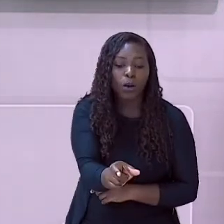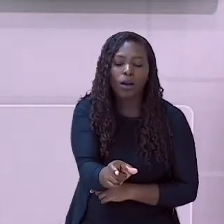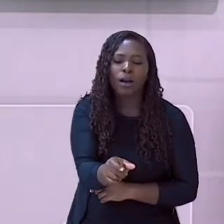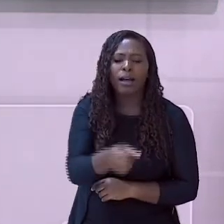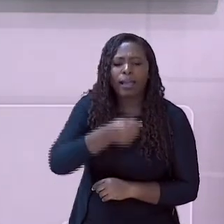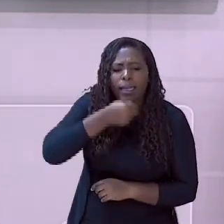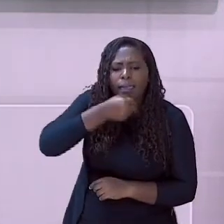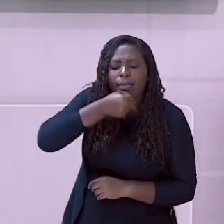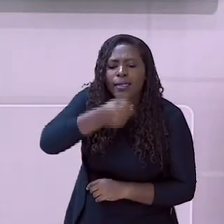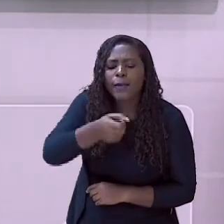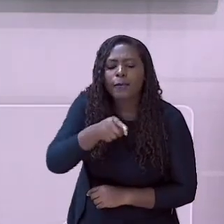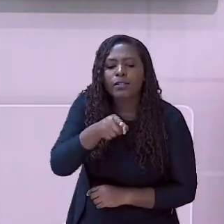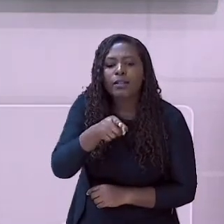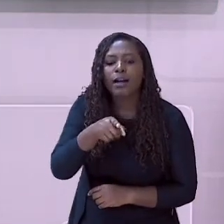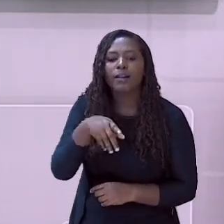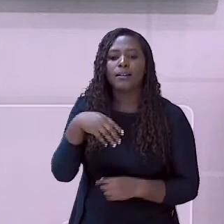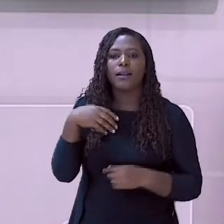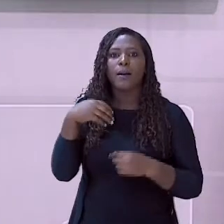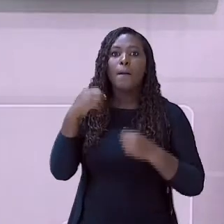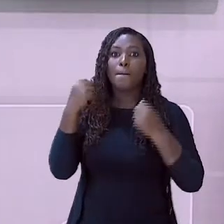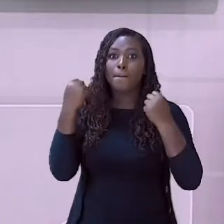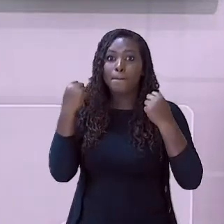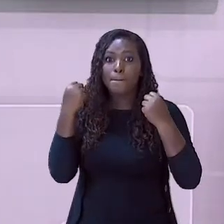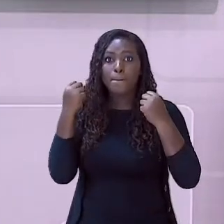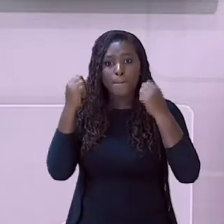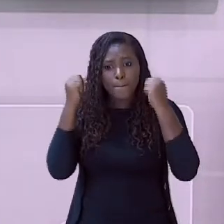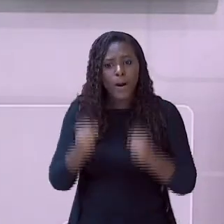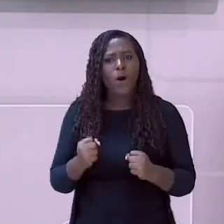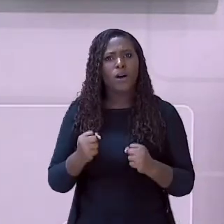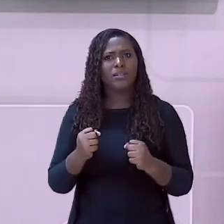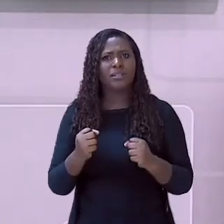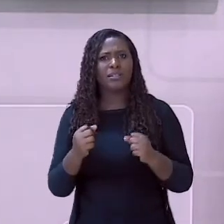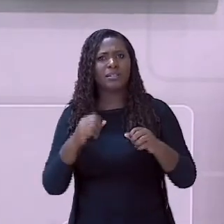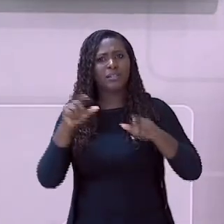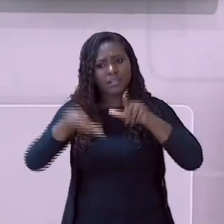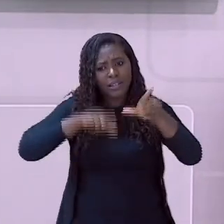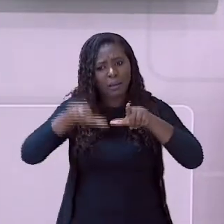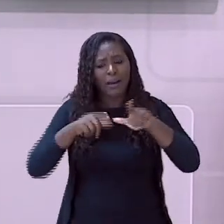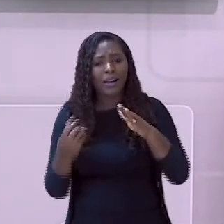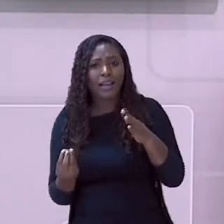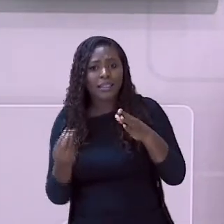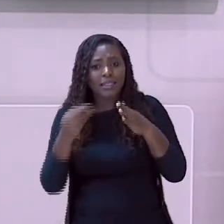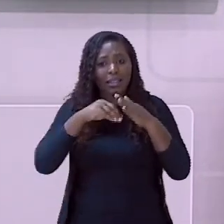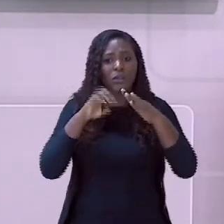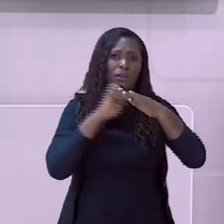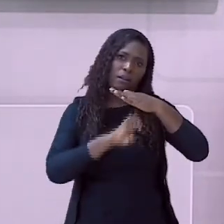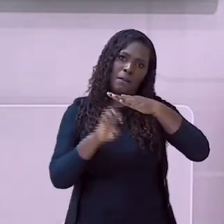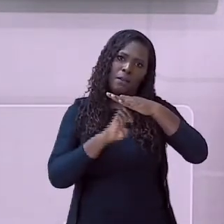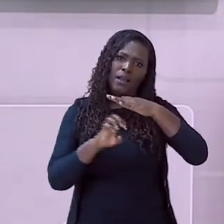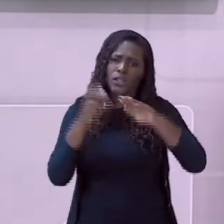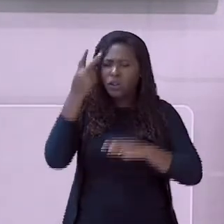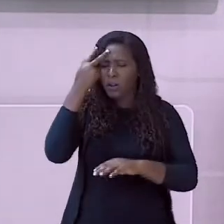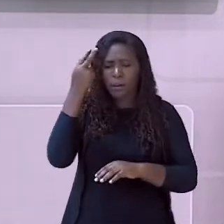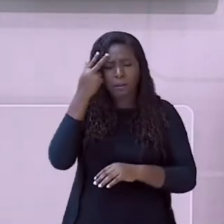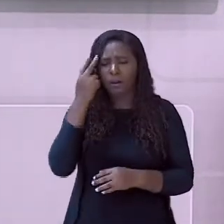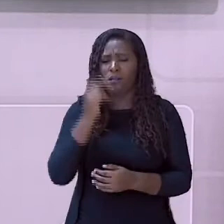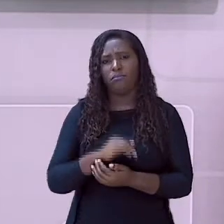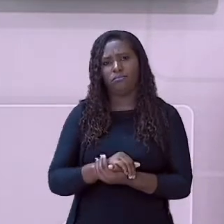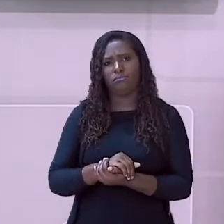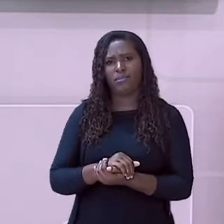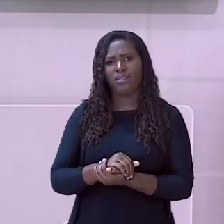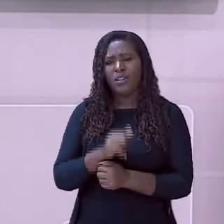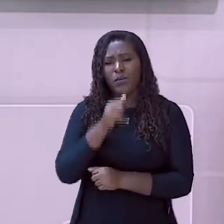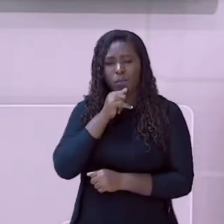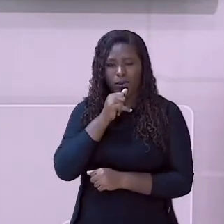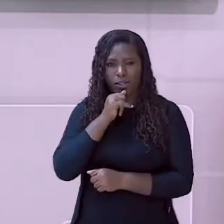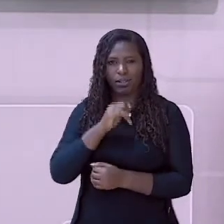requisitos necessários para preencher aquela vaga, né? Exemplo, eu quero